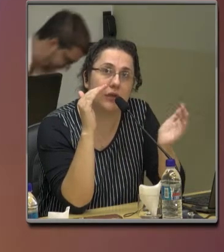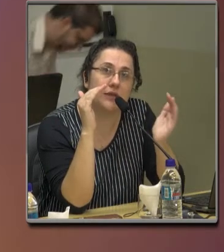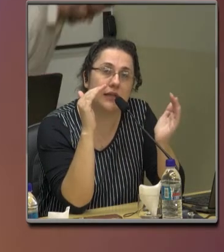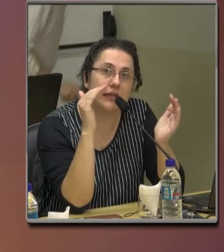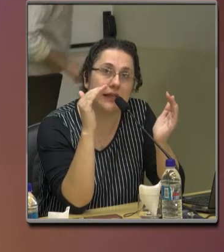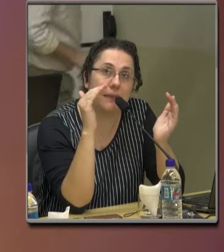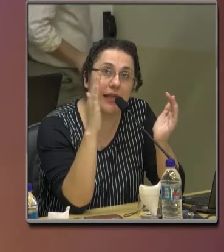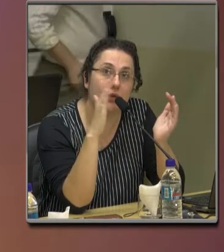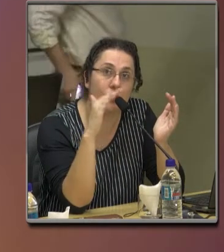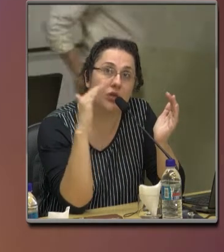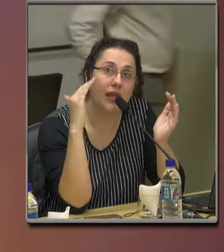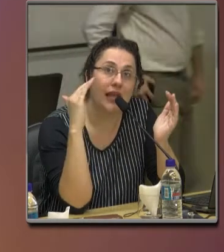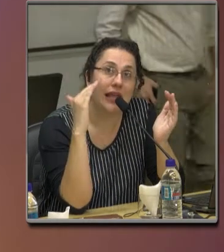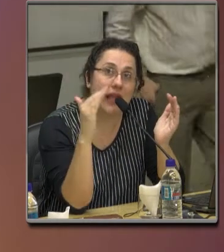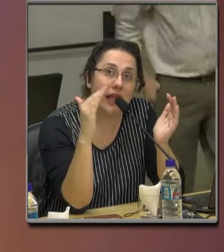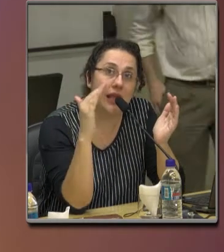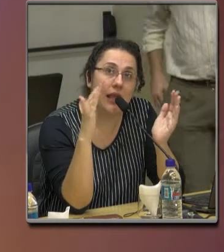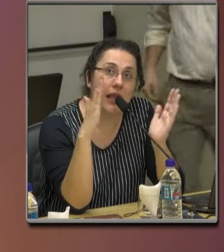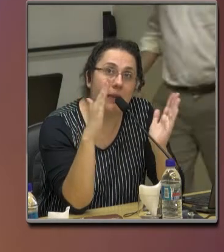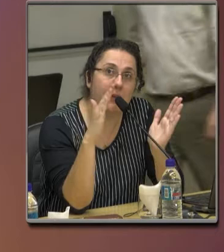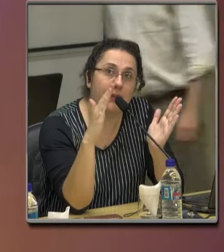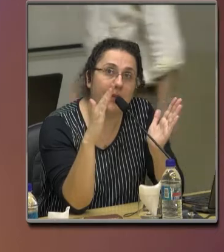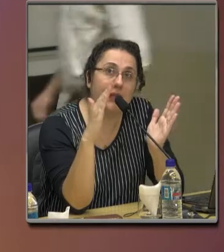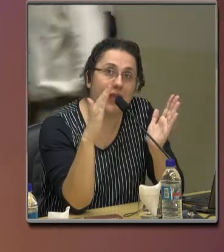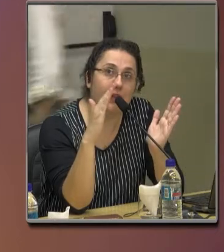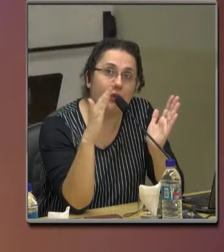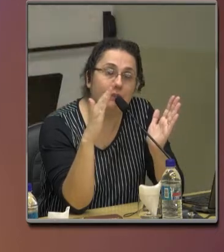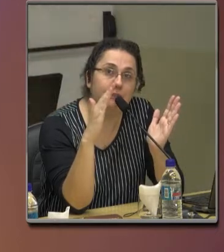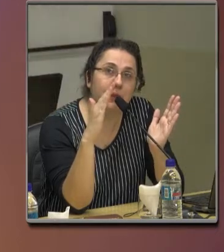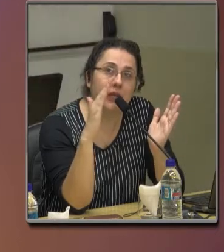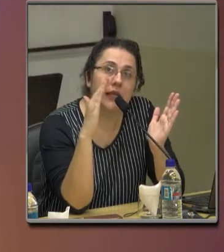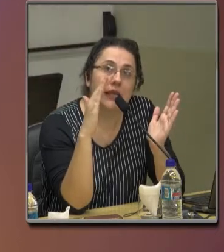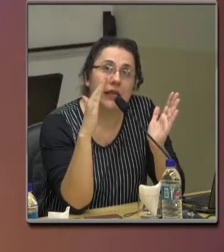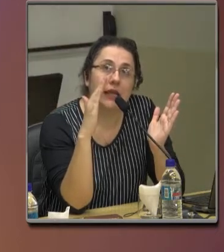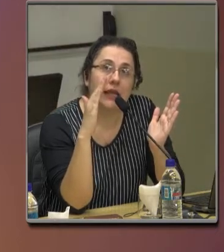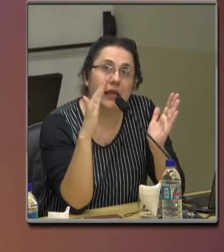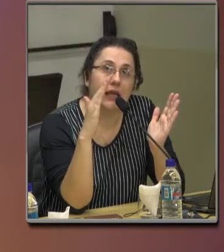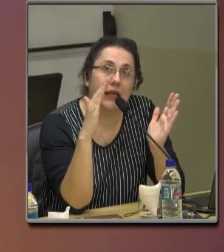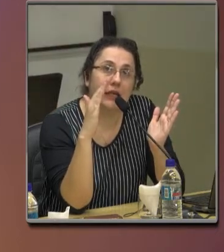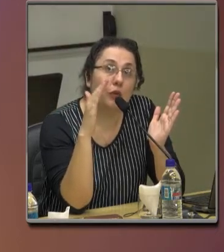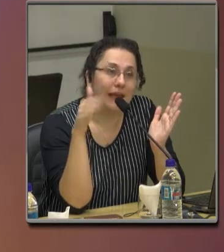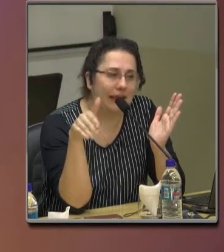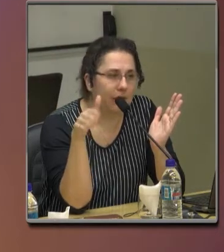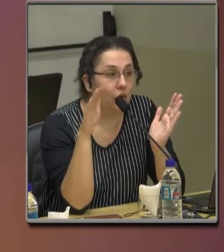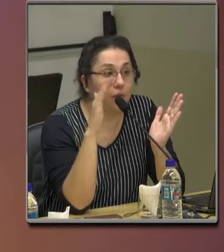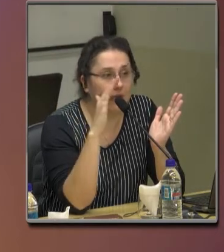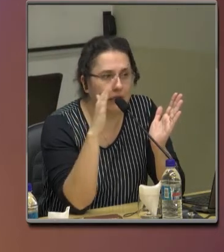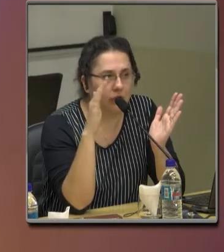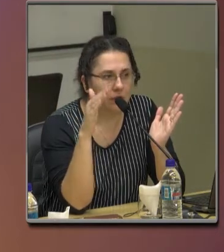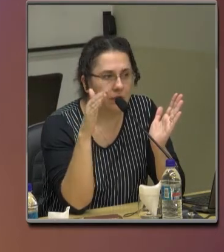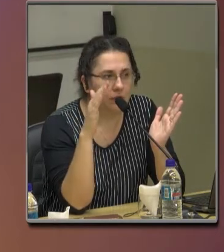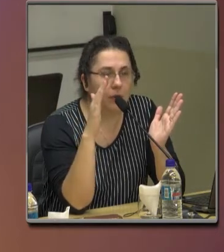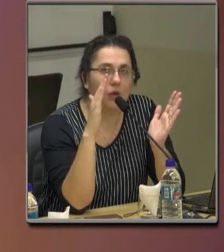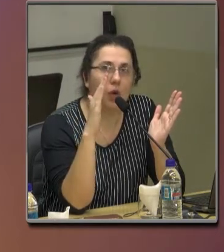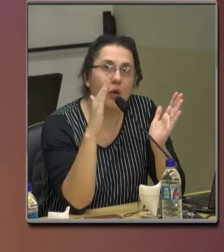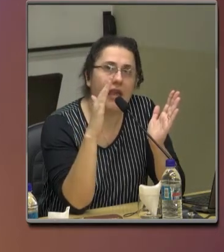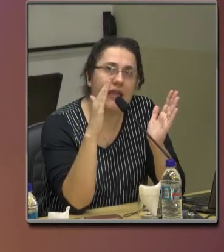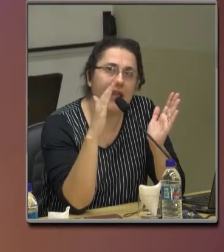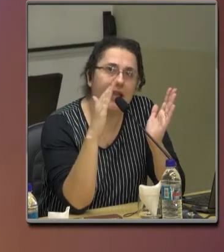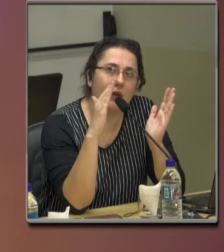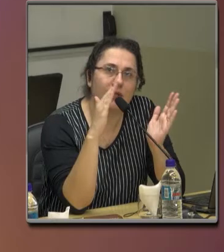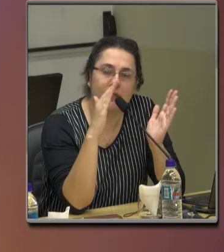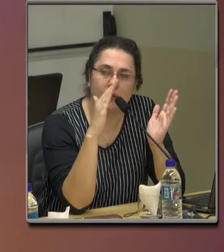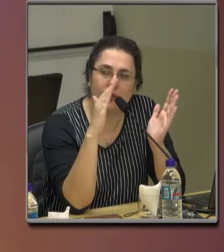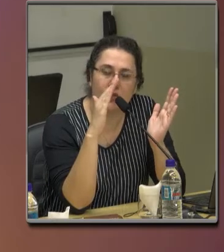para o Cieco de 70 metros, e a Barbieri Neto, no perímetro urbano. Qual